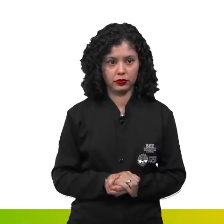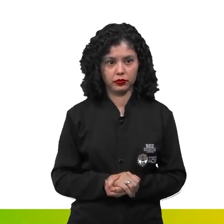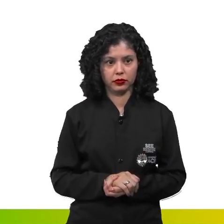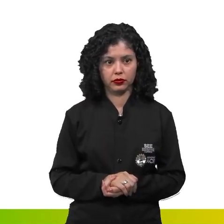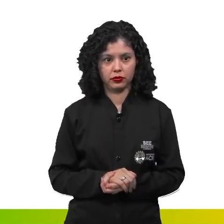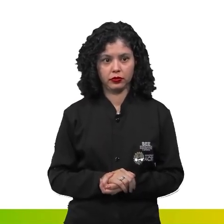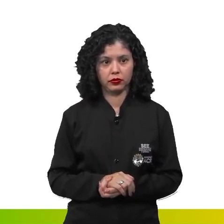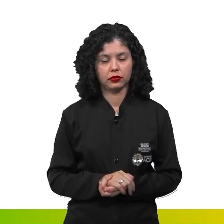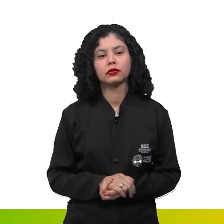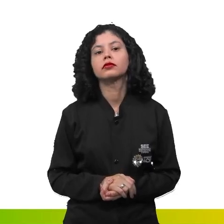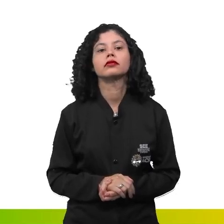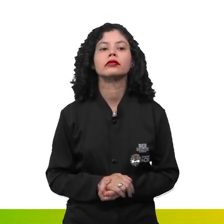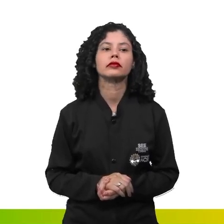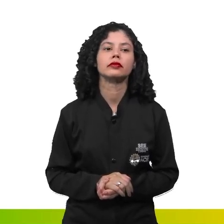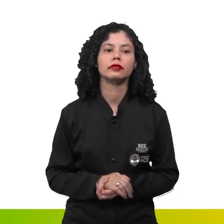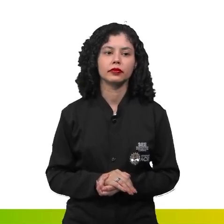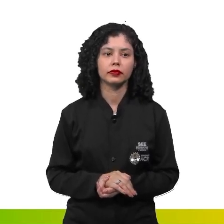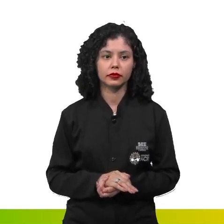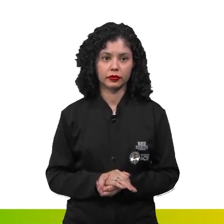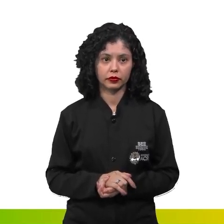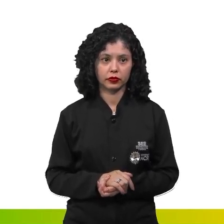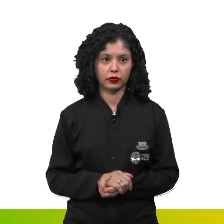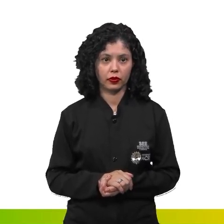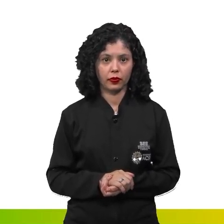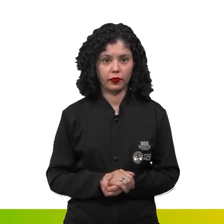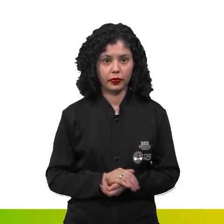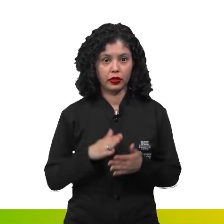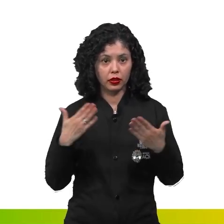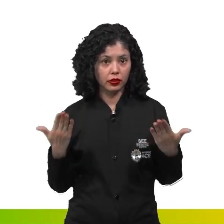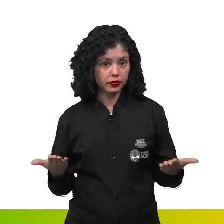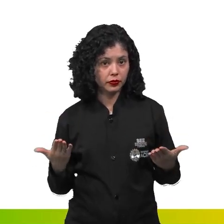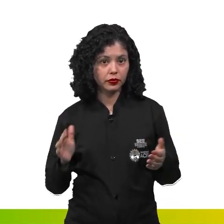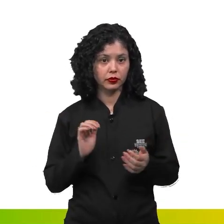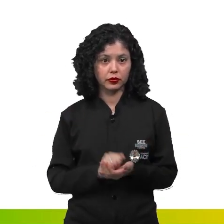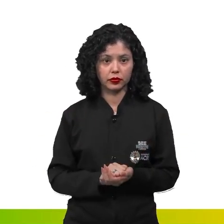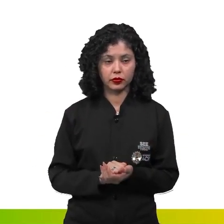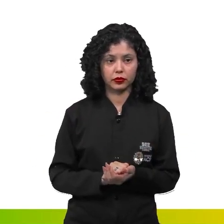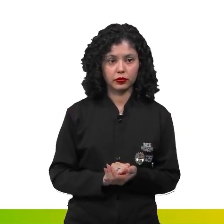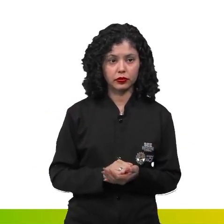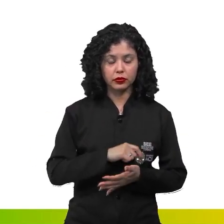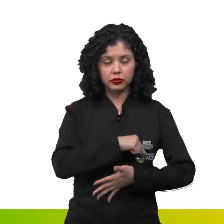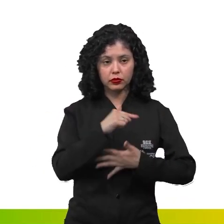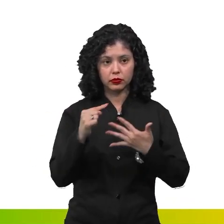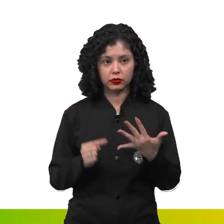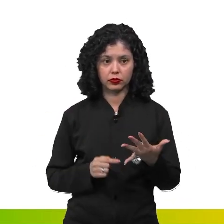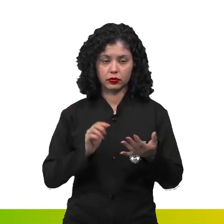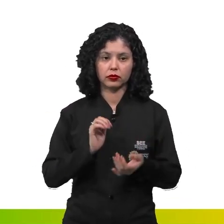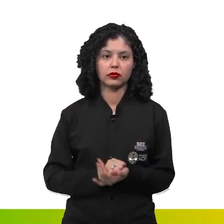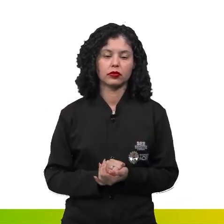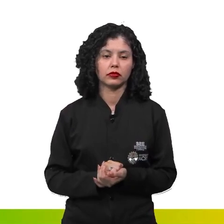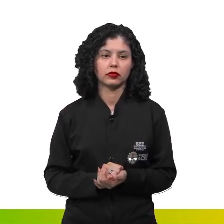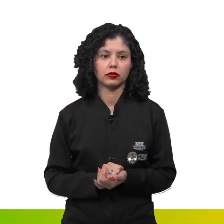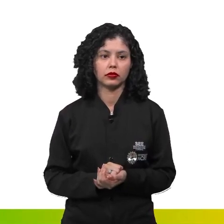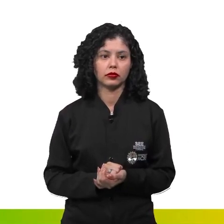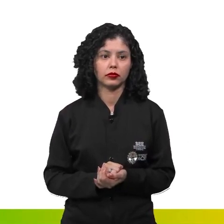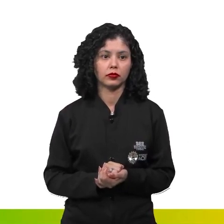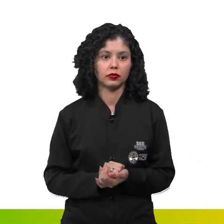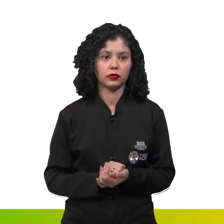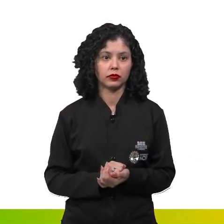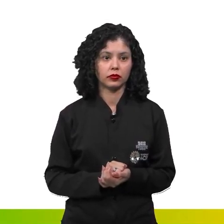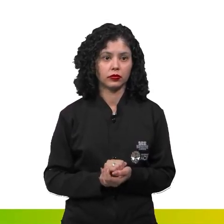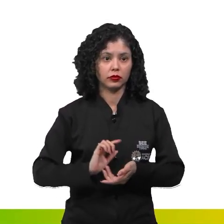alternativas é o terabyte. Então, nós temos aqui, entre as alternativas,